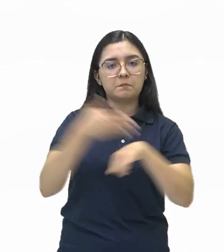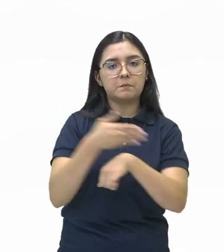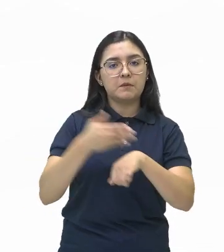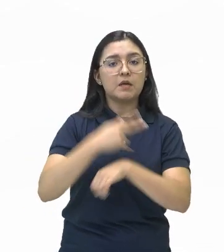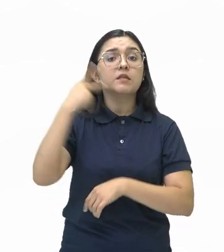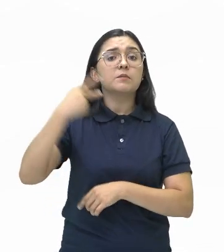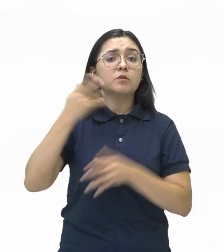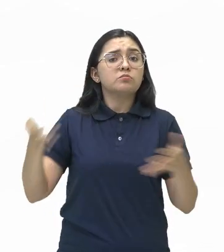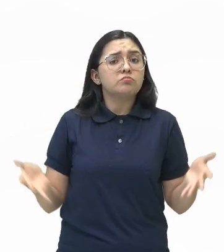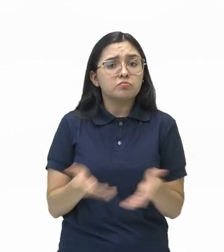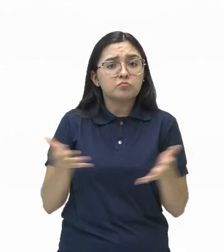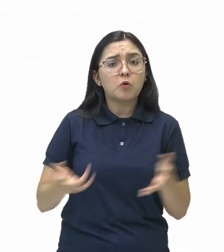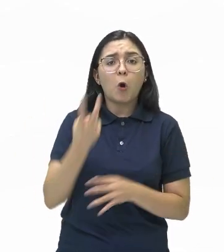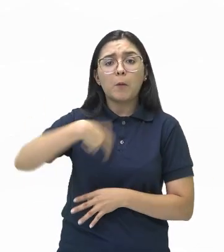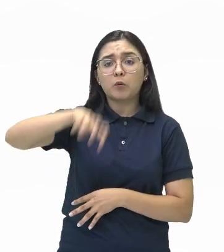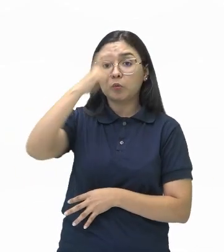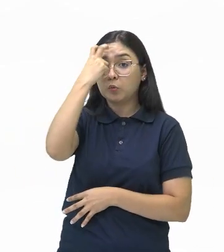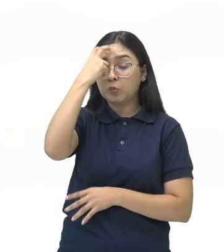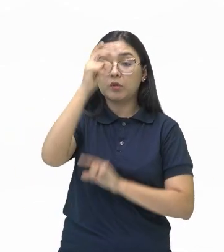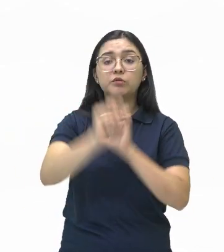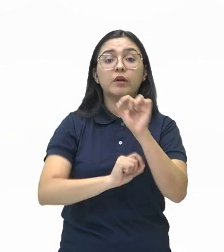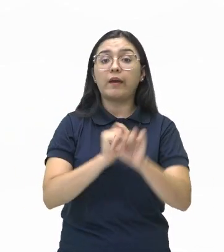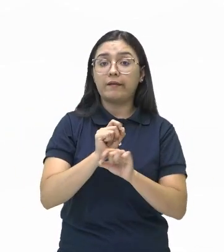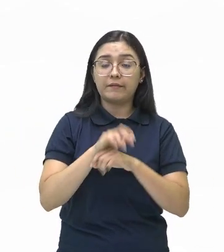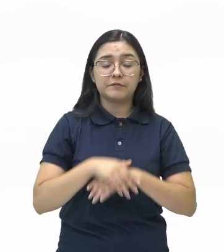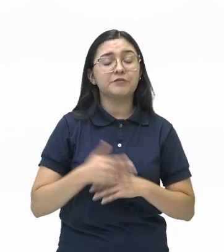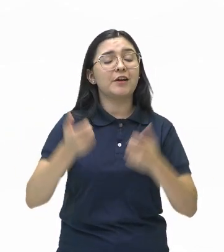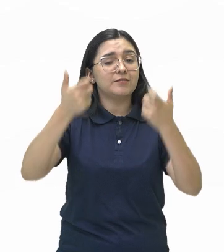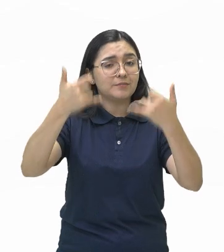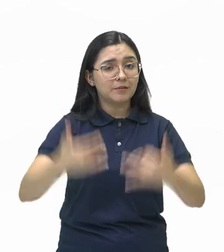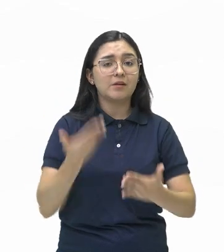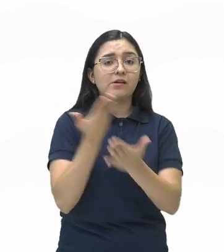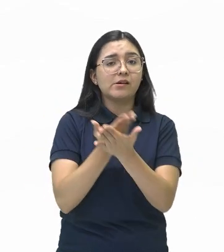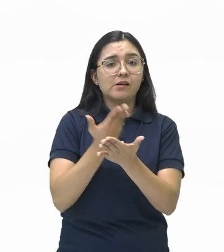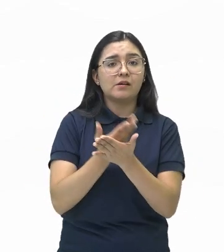política estimula o quê? Uma cultura de, já falamos muito aqui,